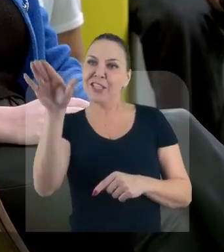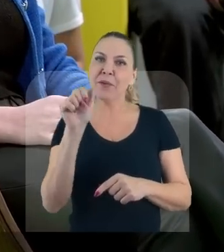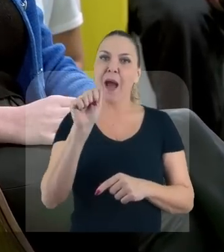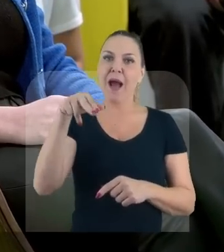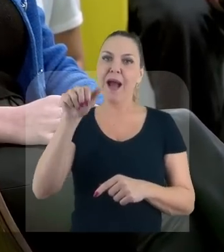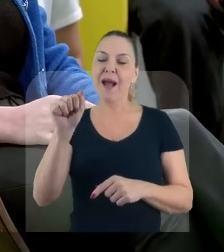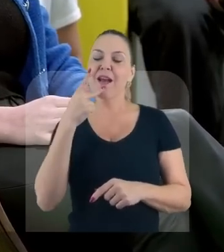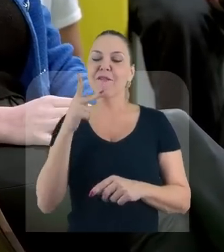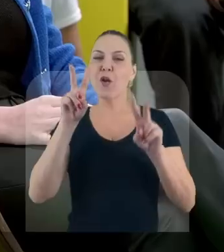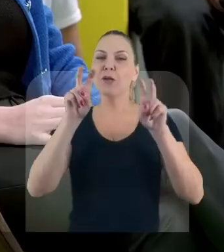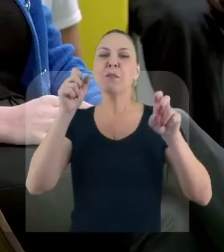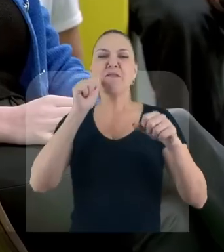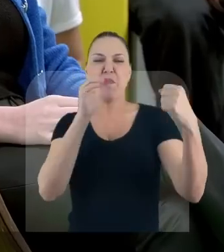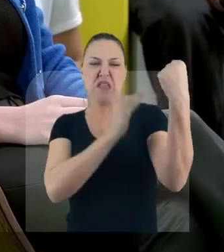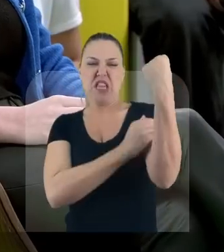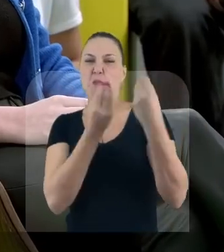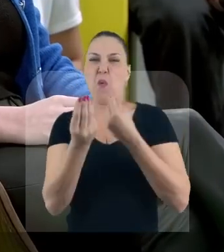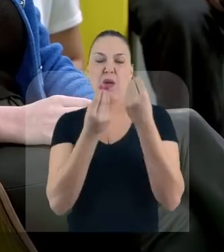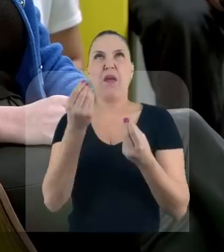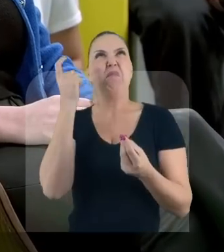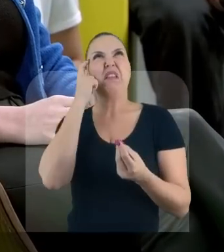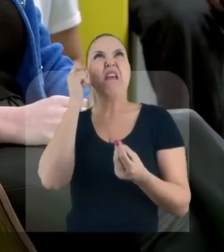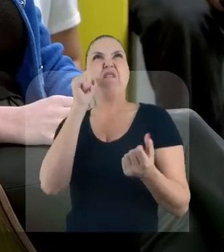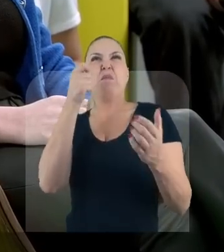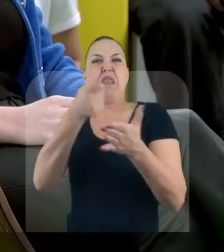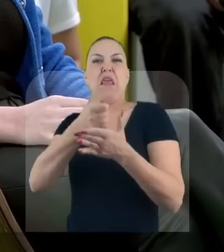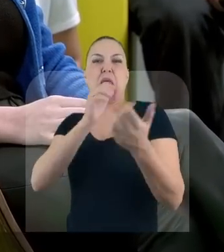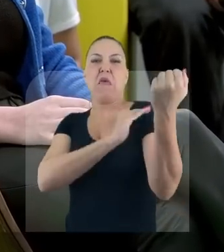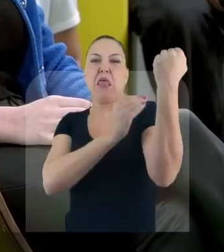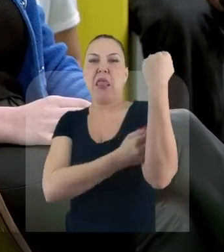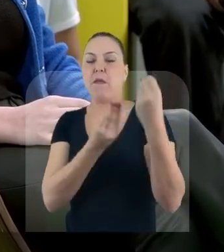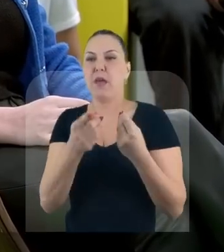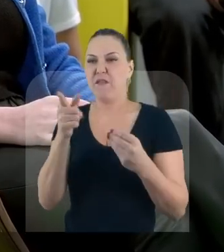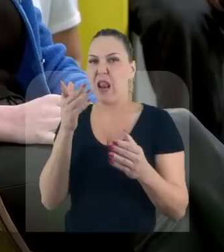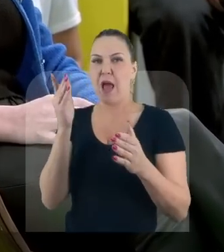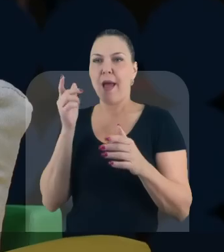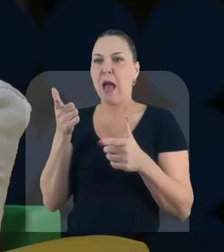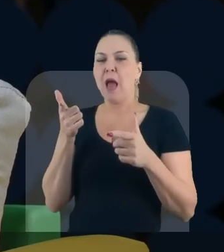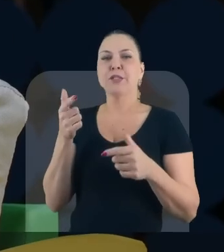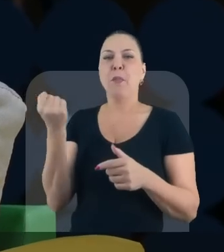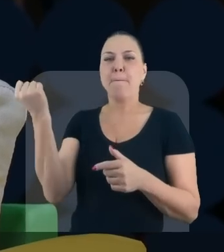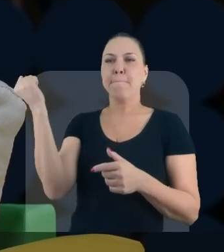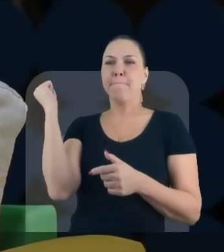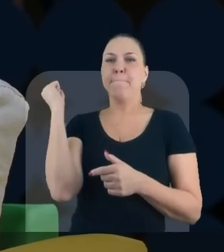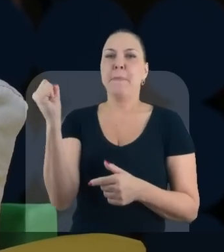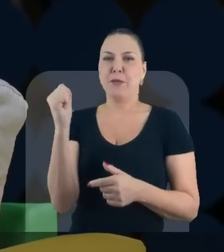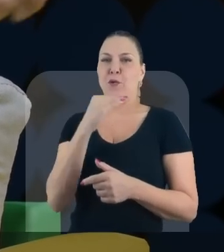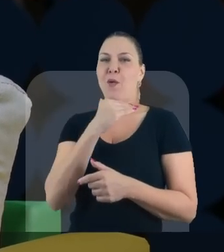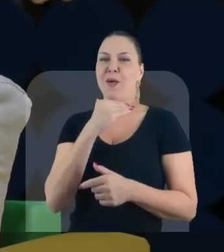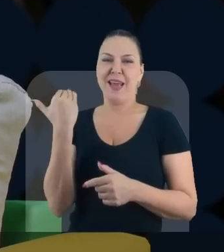exatamente porque ele falou de feminismo e as pessoas falam do troço, aquele cara que matou o escritor porque não gosta do livro dele, mas nunca leu o livro dele. Já